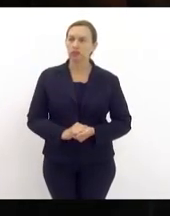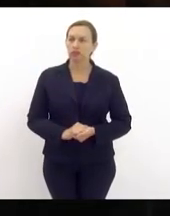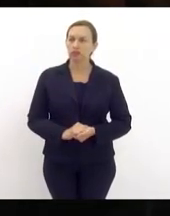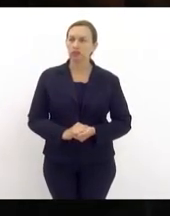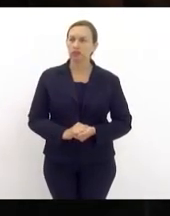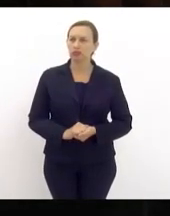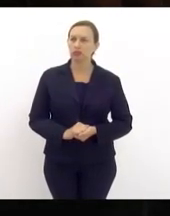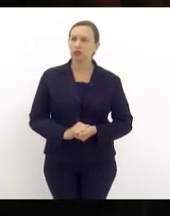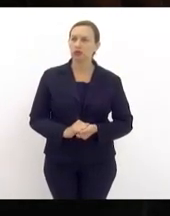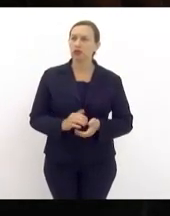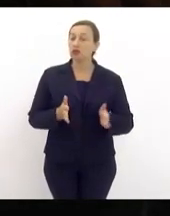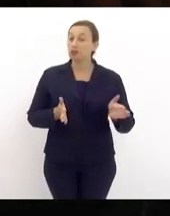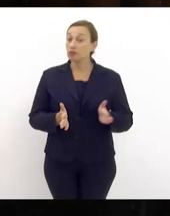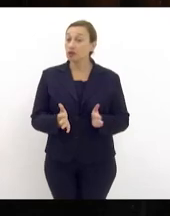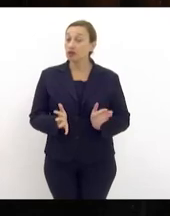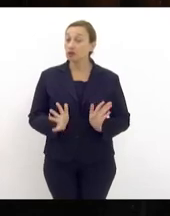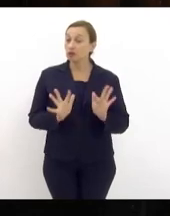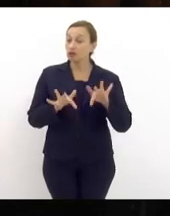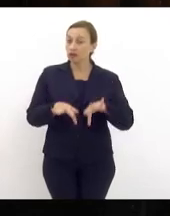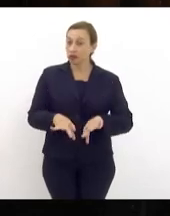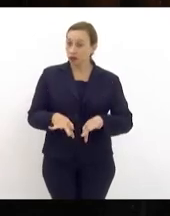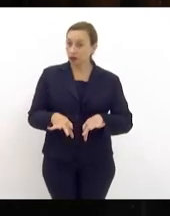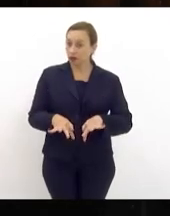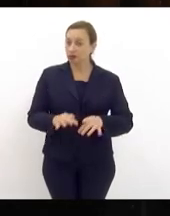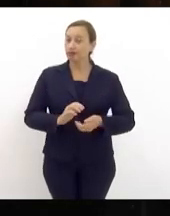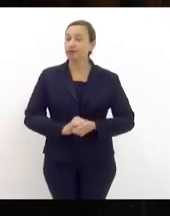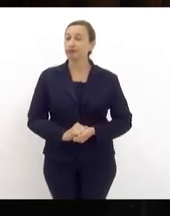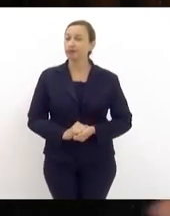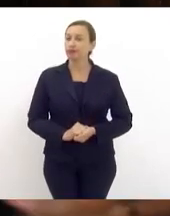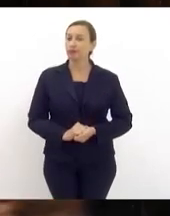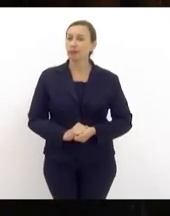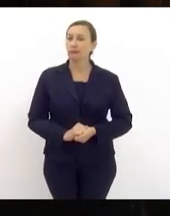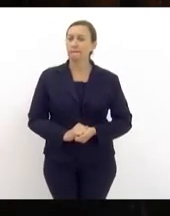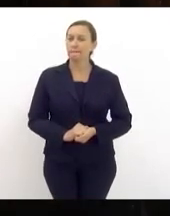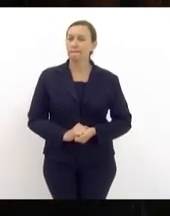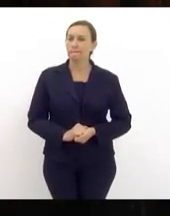assistindo o expediente final. A